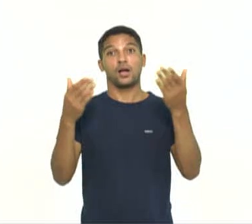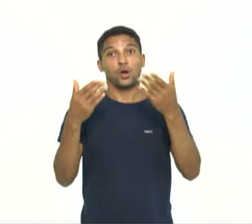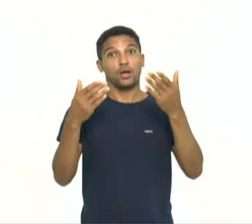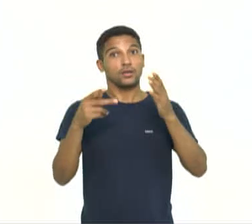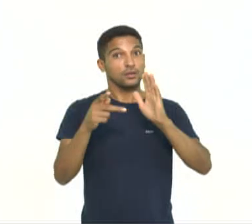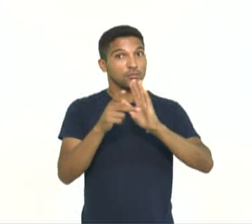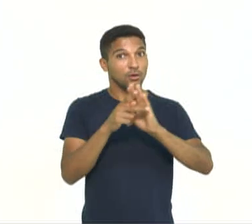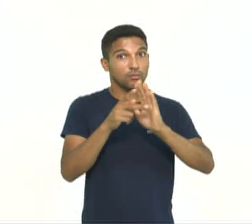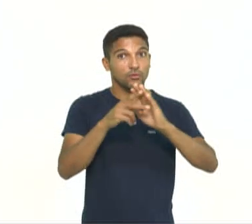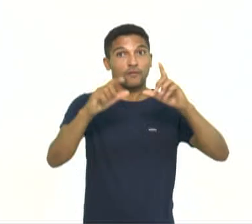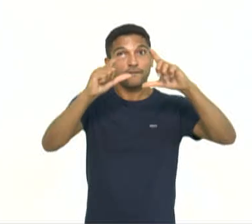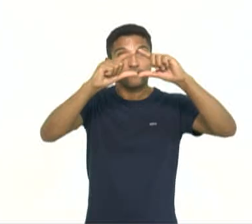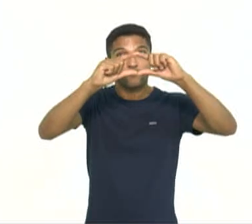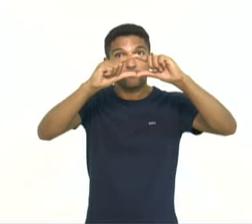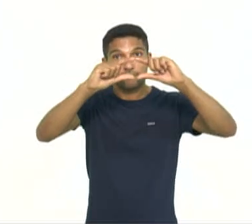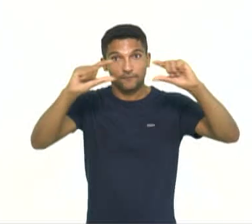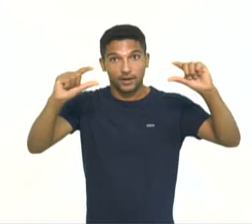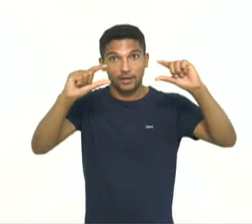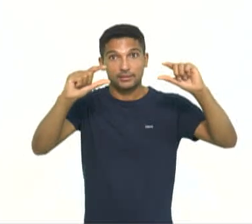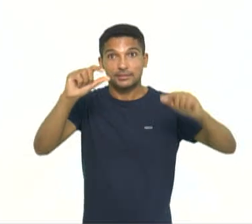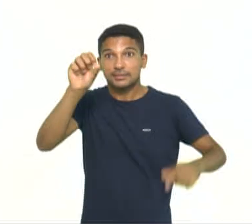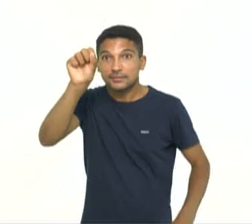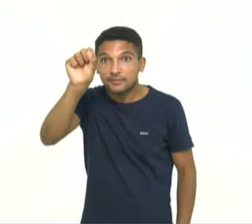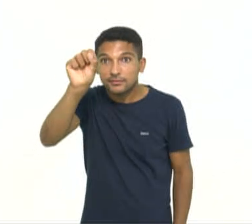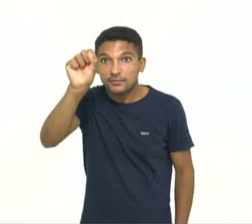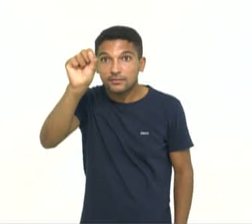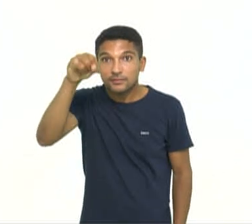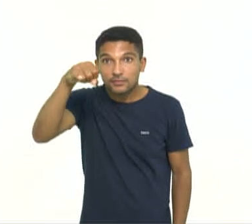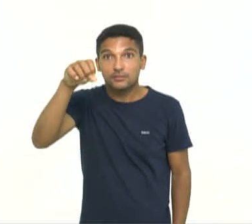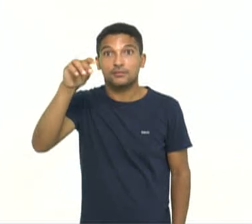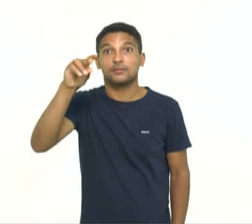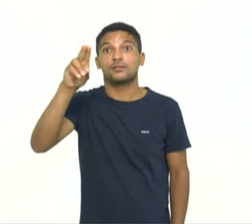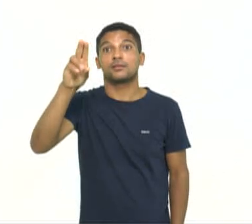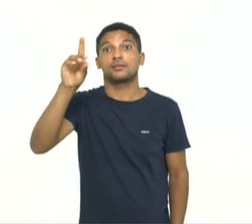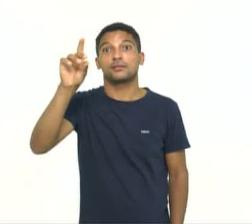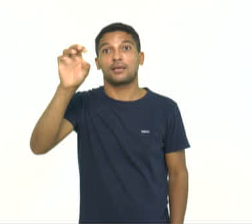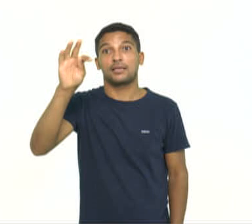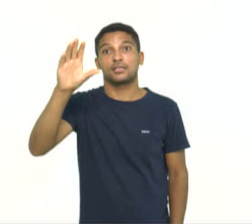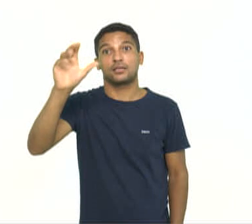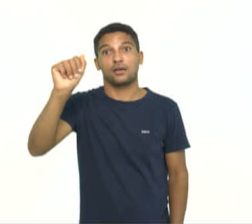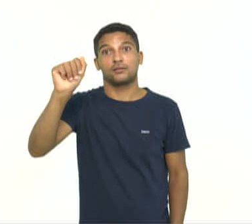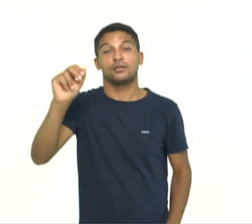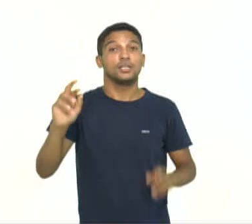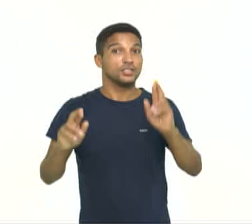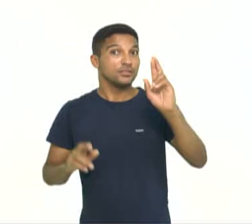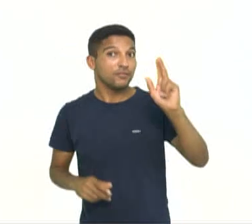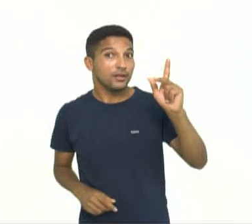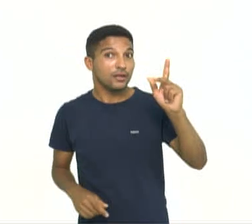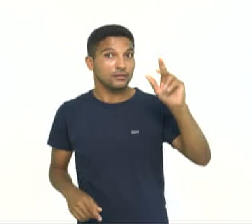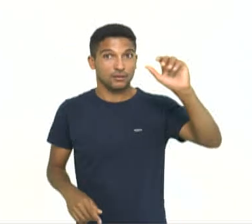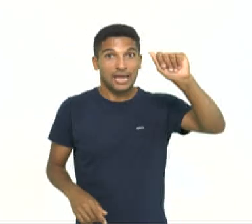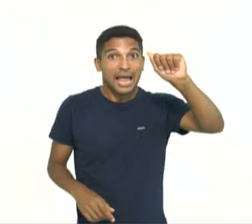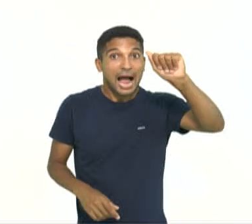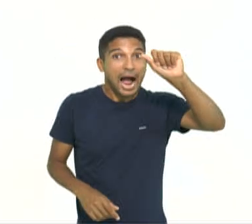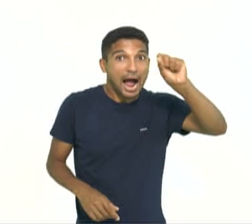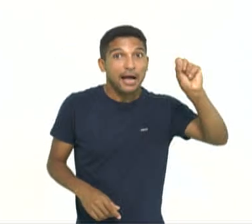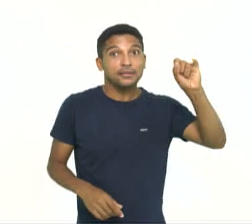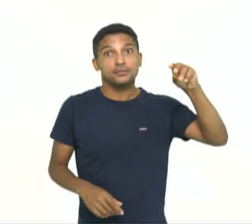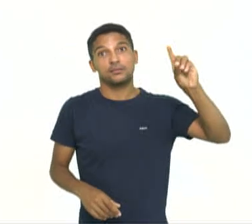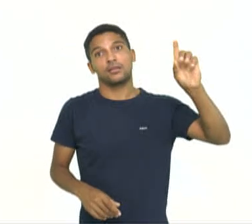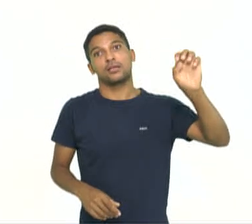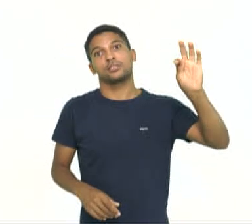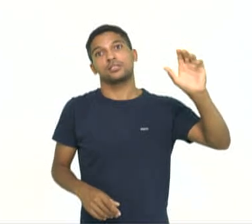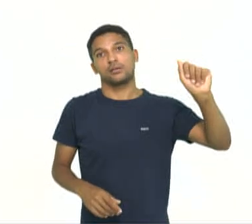orações coordenadas sindéticas são ligadas por meio de uma conjunção coordenativa. Veja os exemplos.